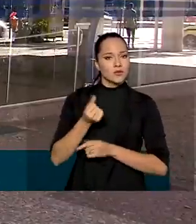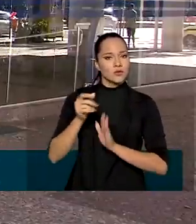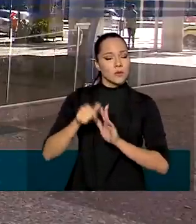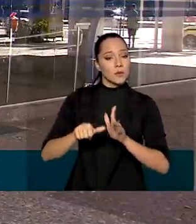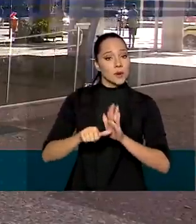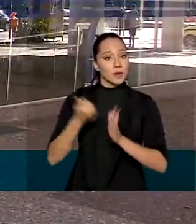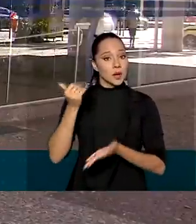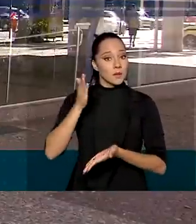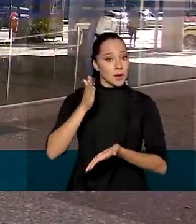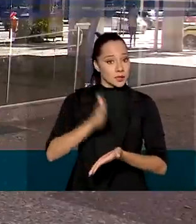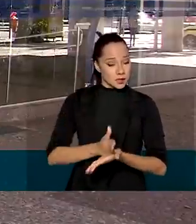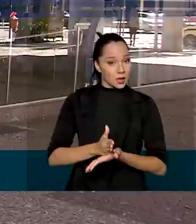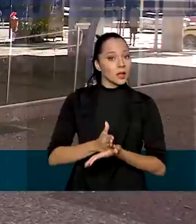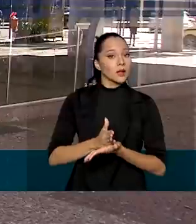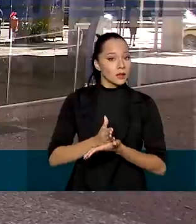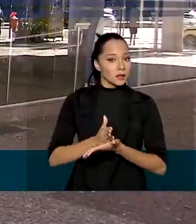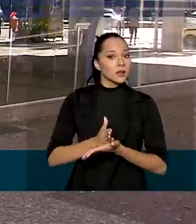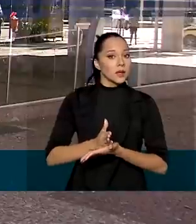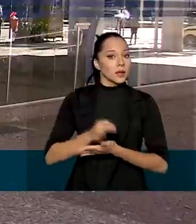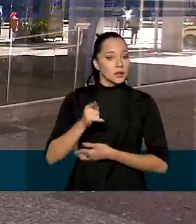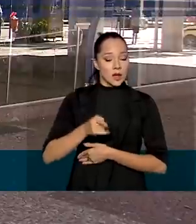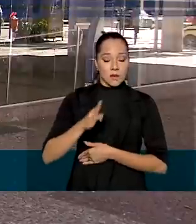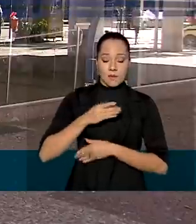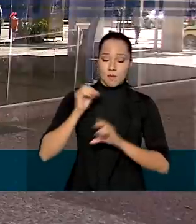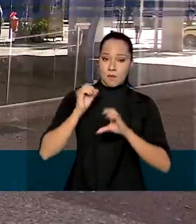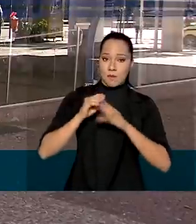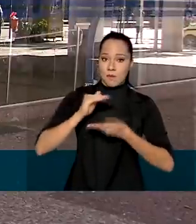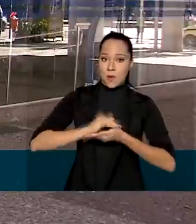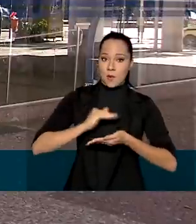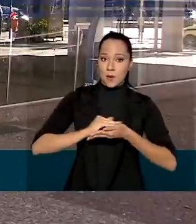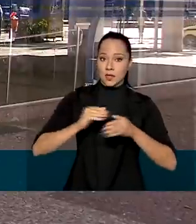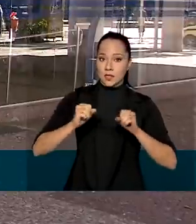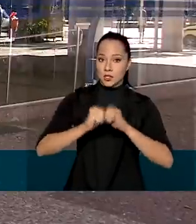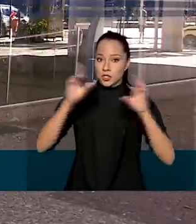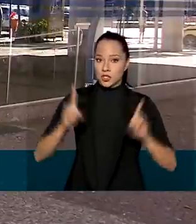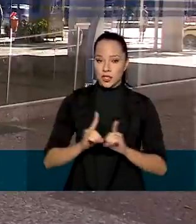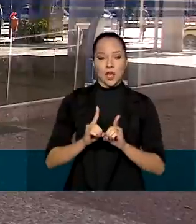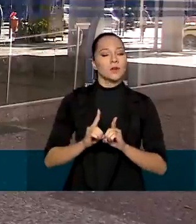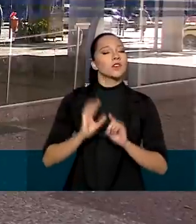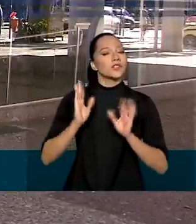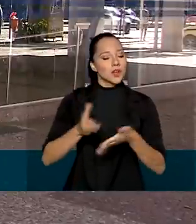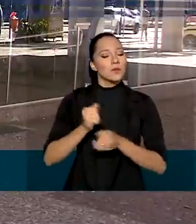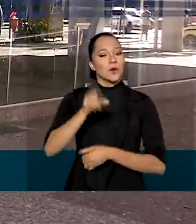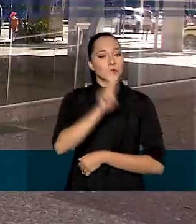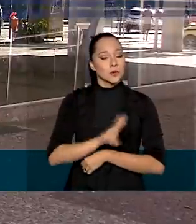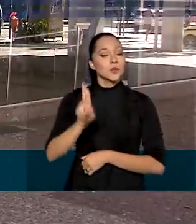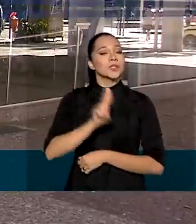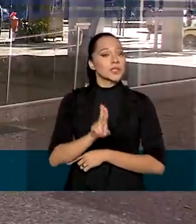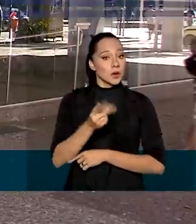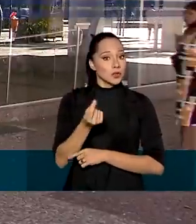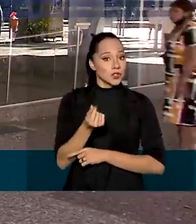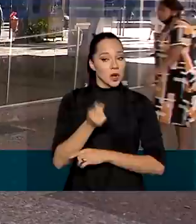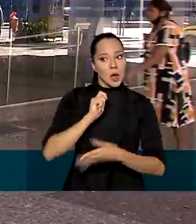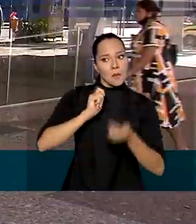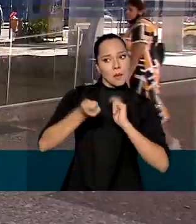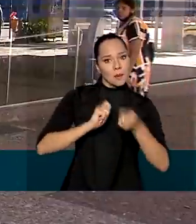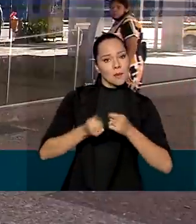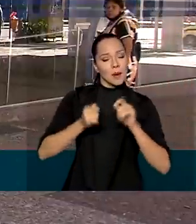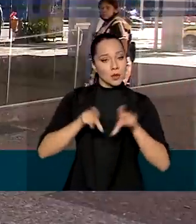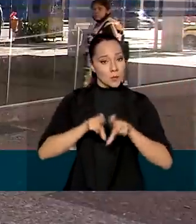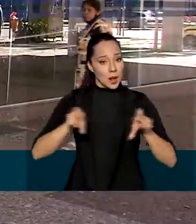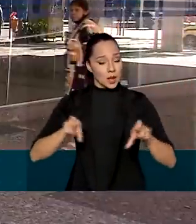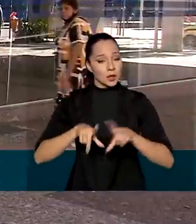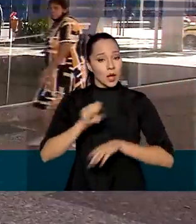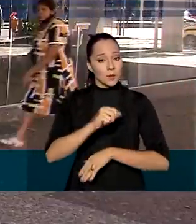referentes a primeira parcela do benefício na conta poupança social digital e já podem utilizar os valores para o pagamento de